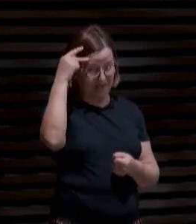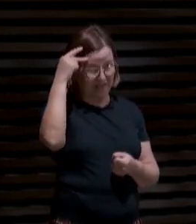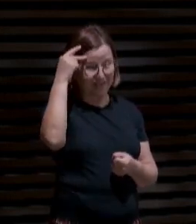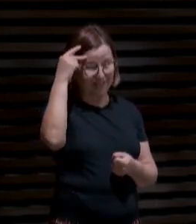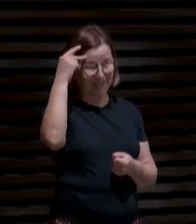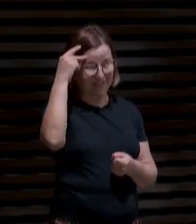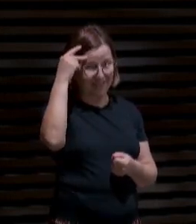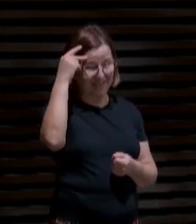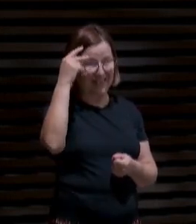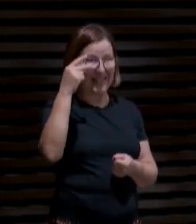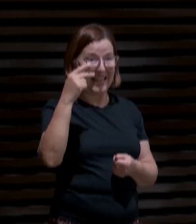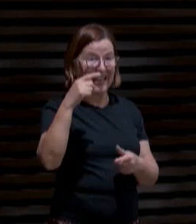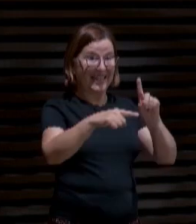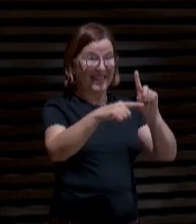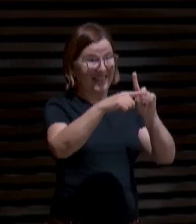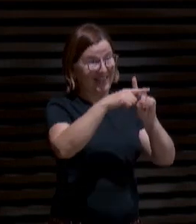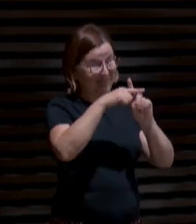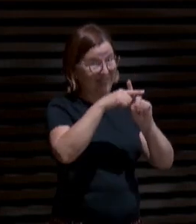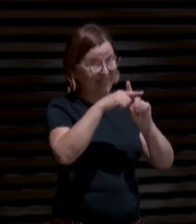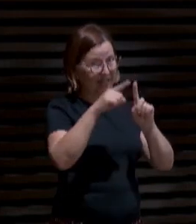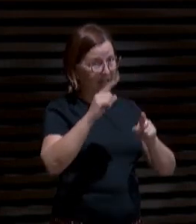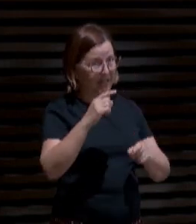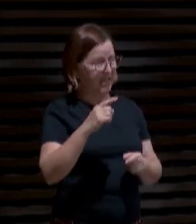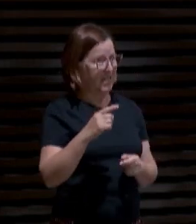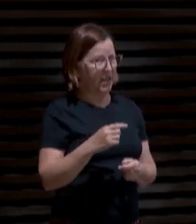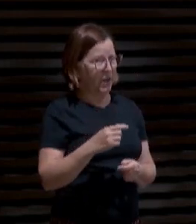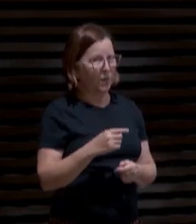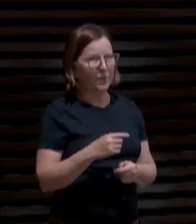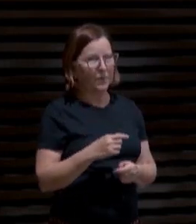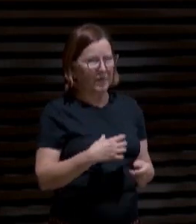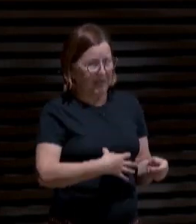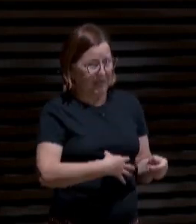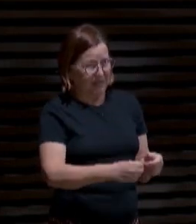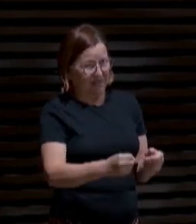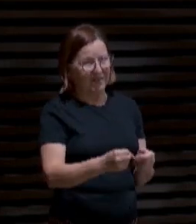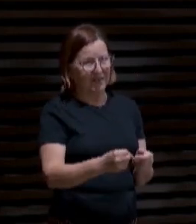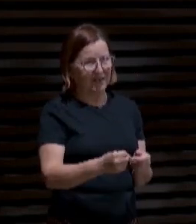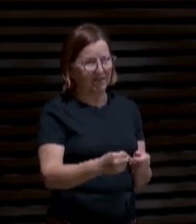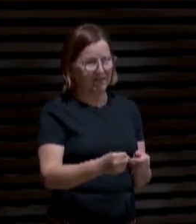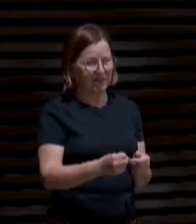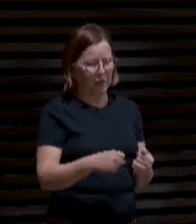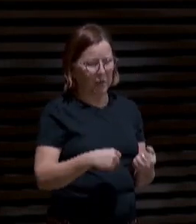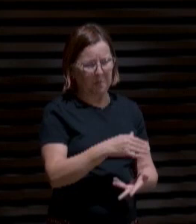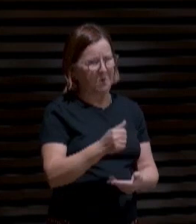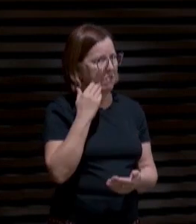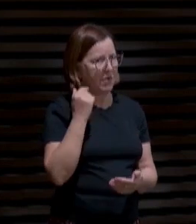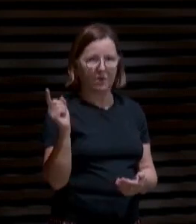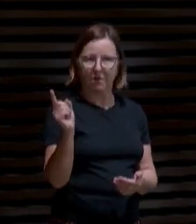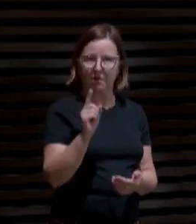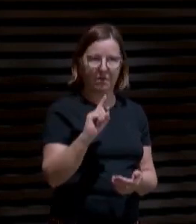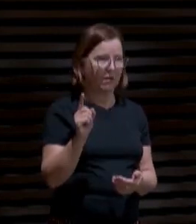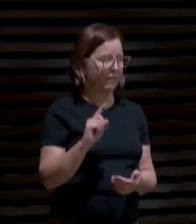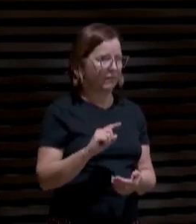seja salva de si mesmo. Não é matando crianças que nós vamos melhorar o mundo. E